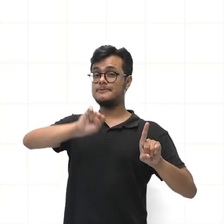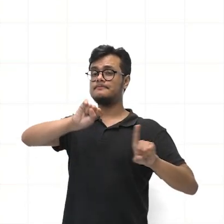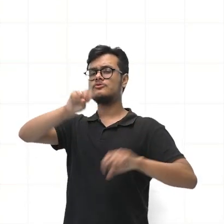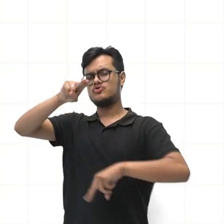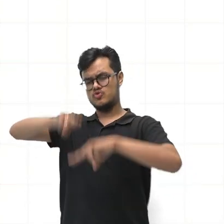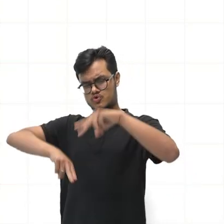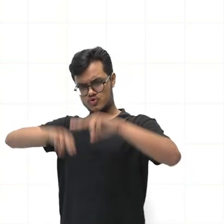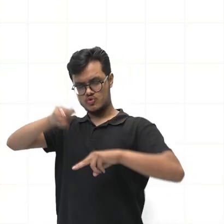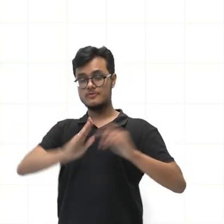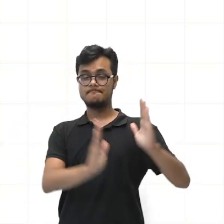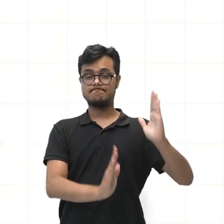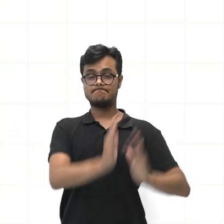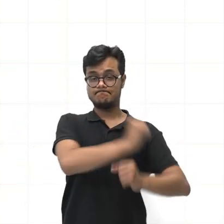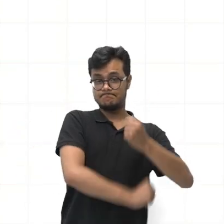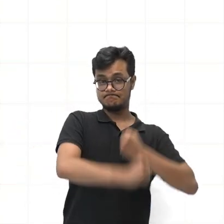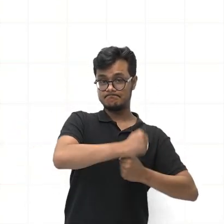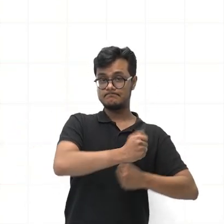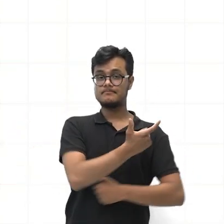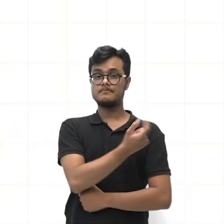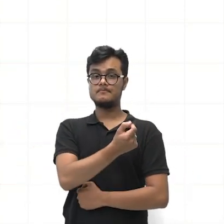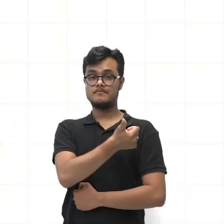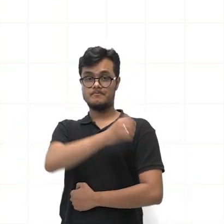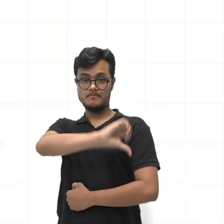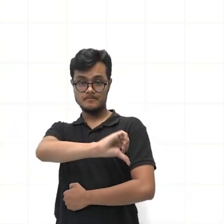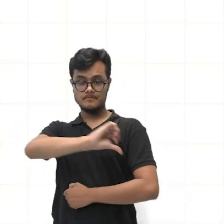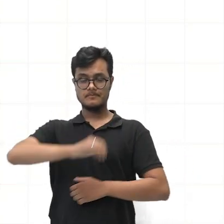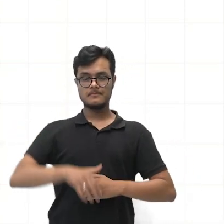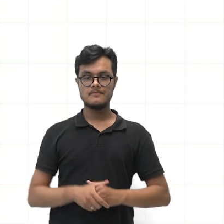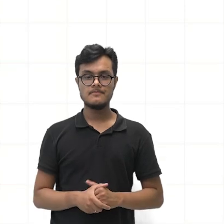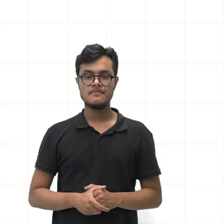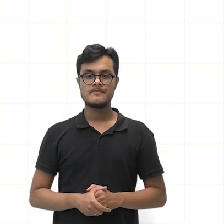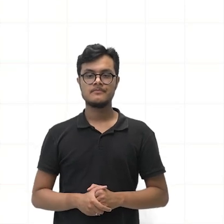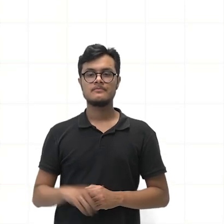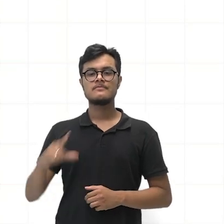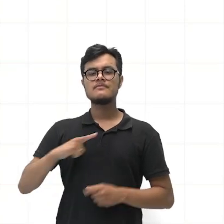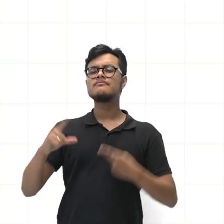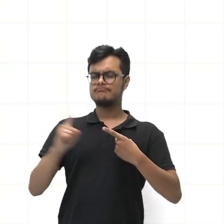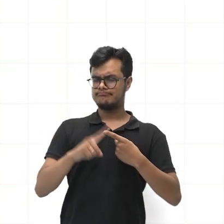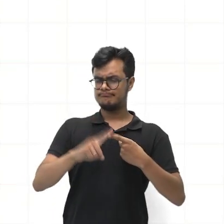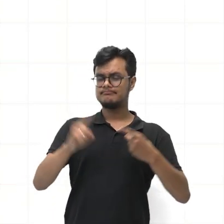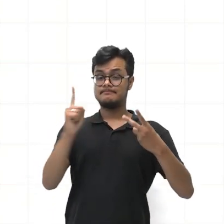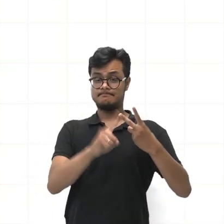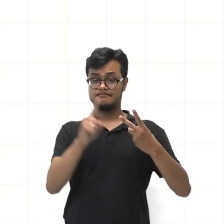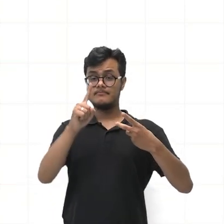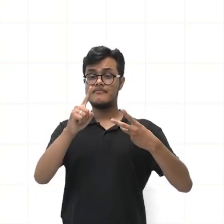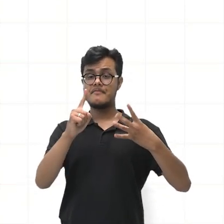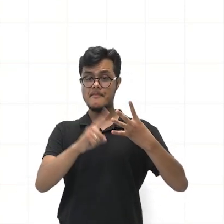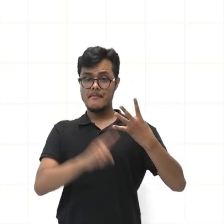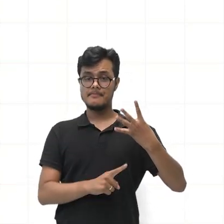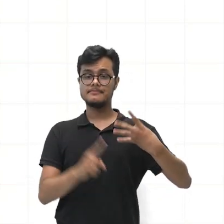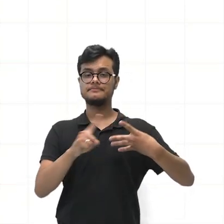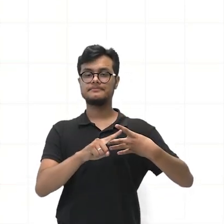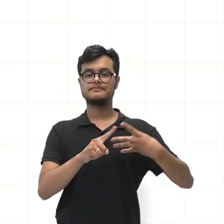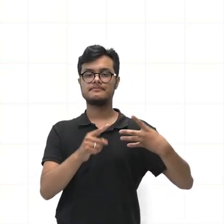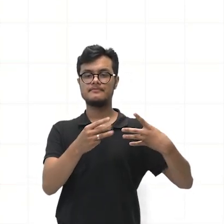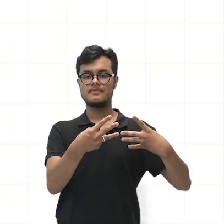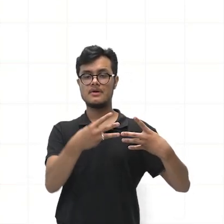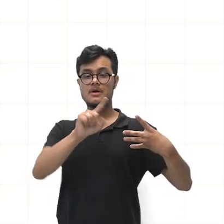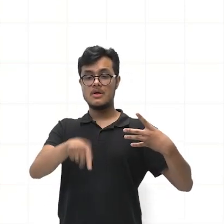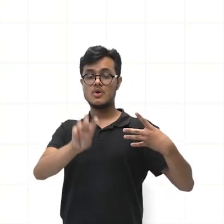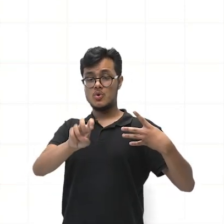2019, né, nós tínhamos aqui R$ 3,54 do óleo,